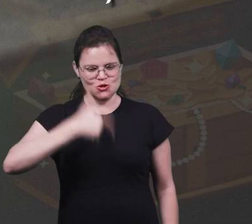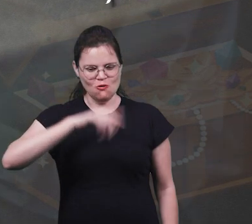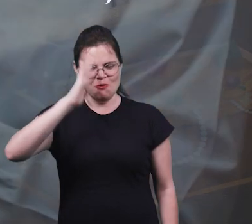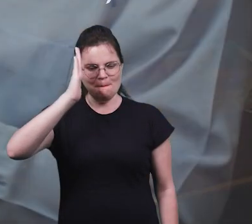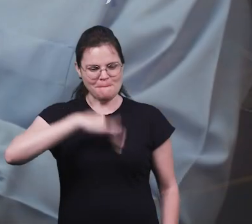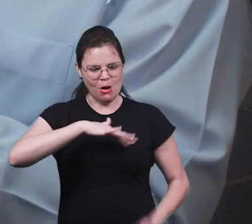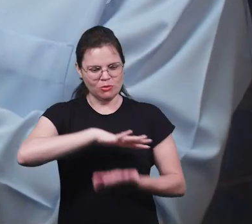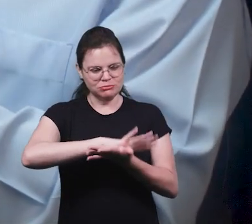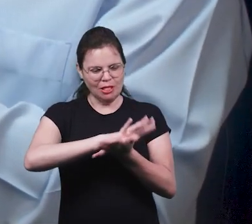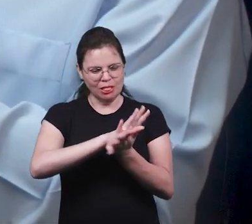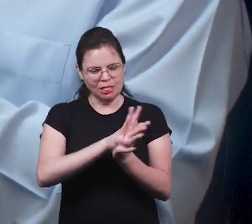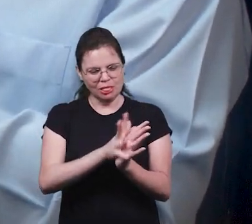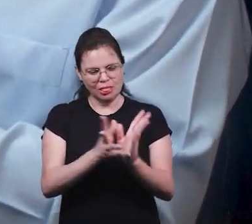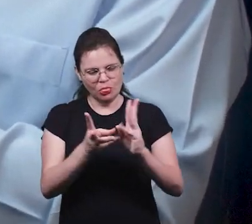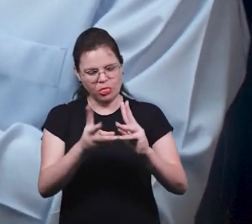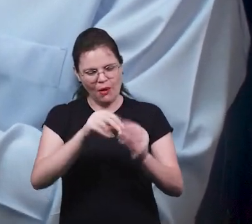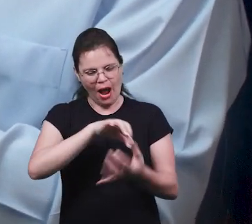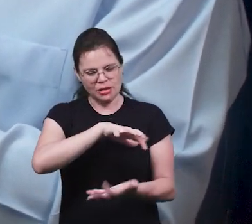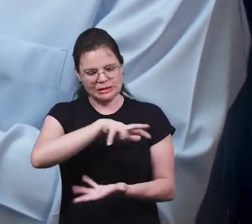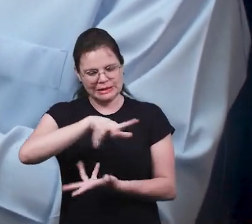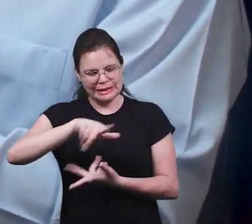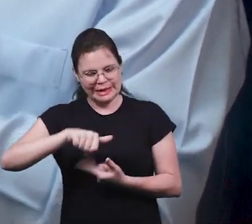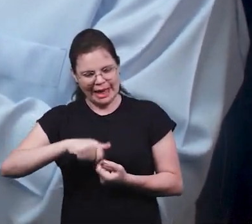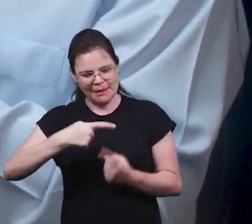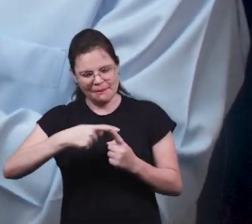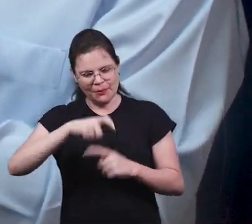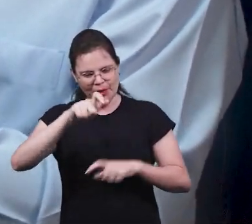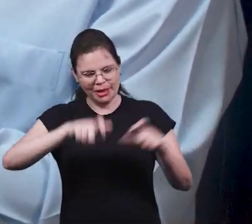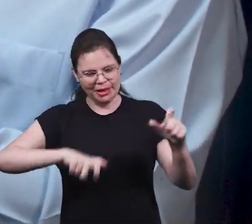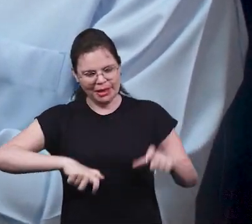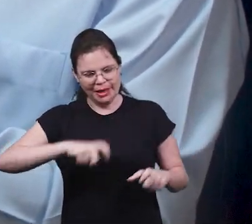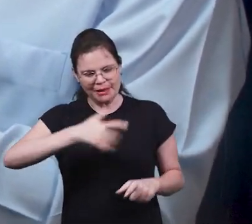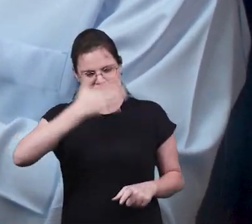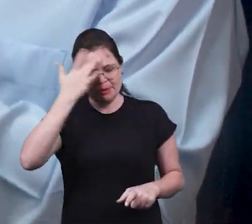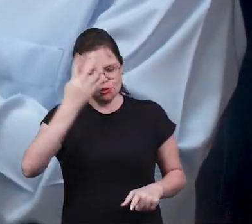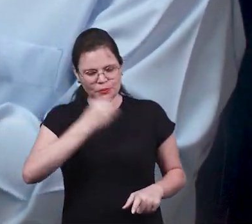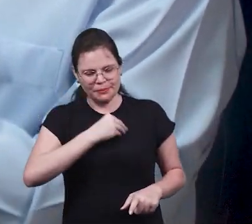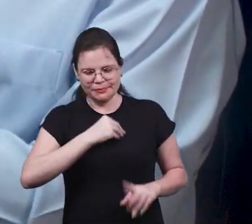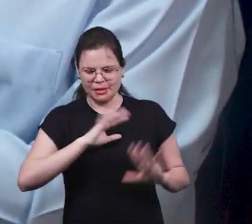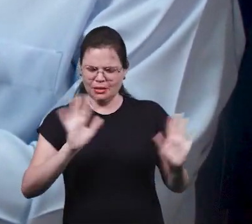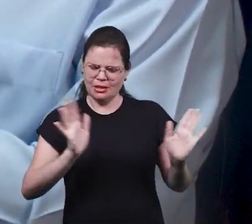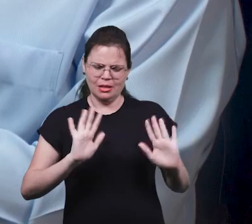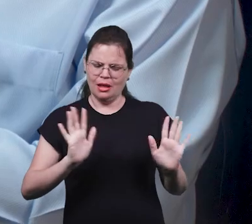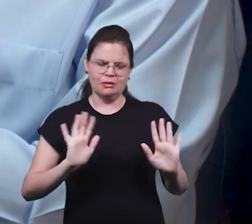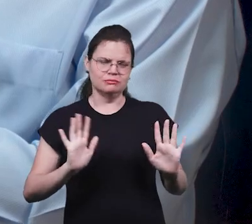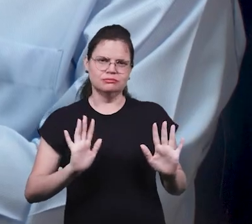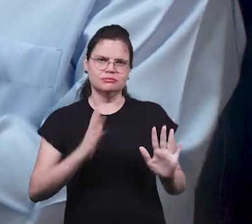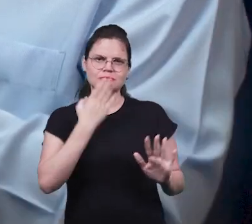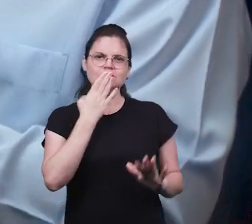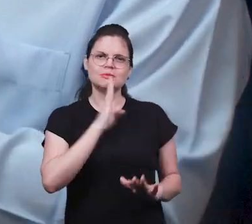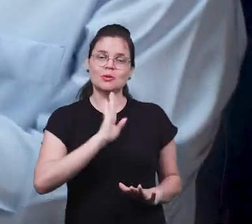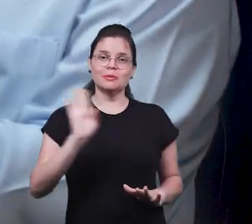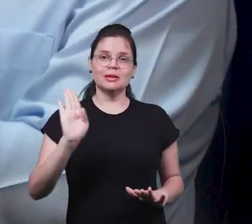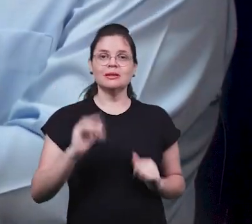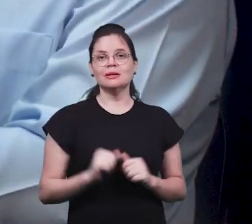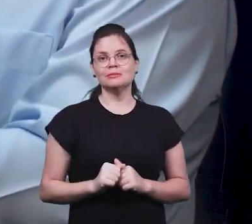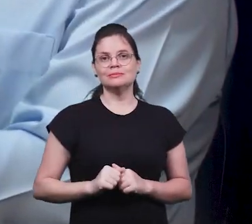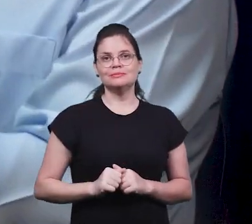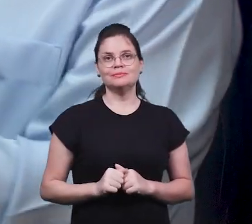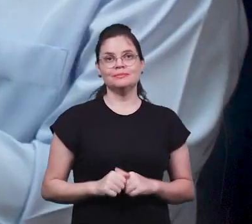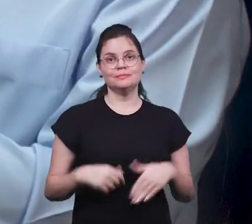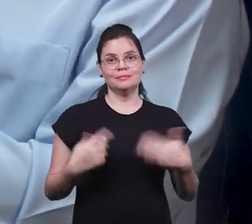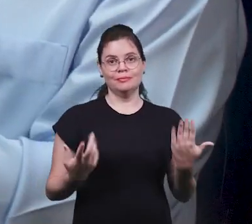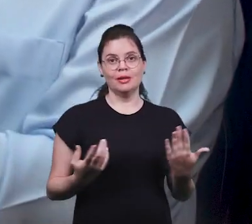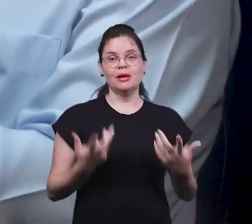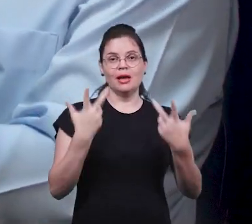Então, a arca é a salvação, é o projeto de salvação, é o Senhor Jesus. E aquele que entrar por